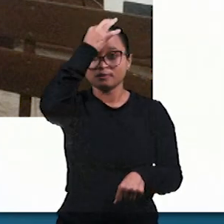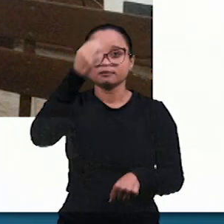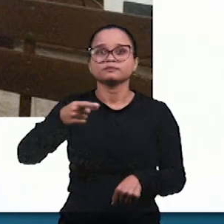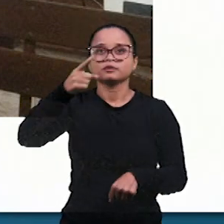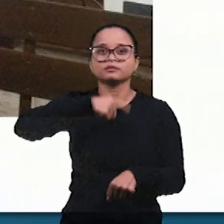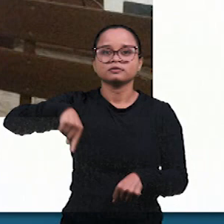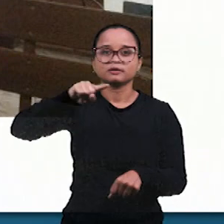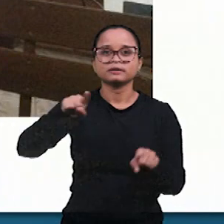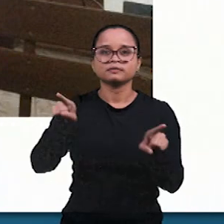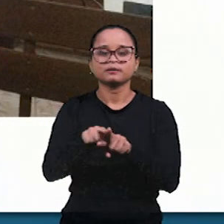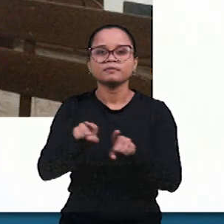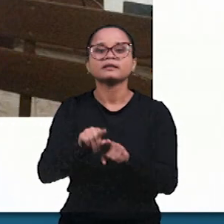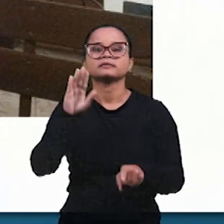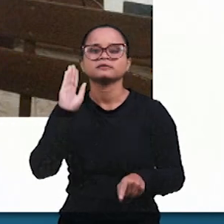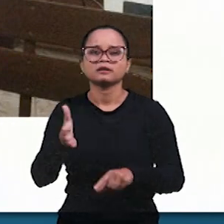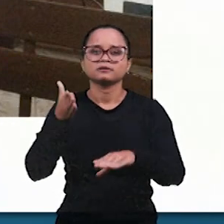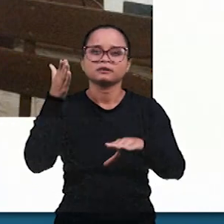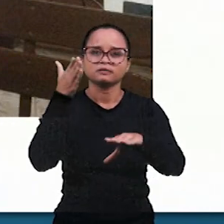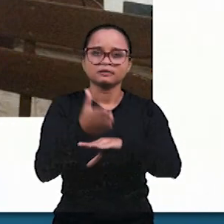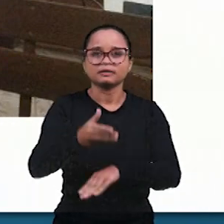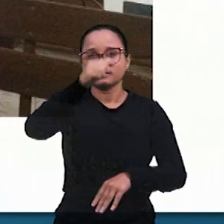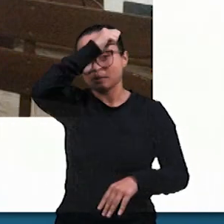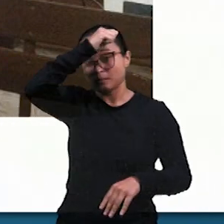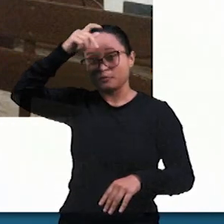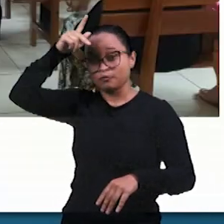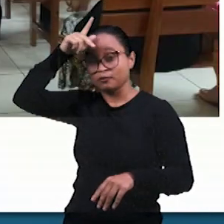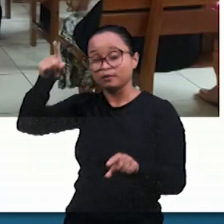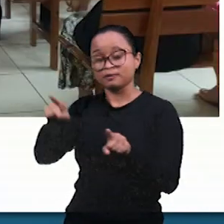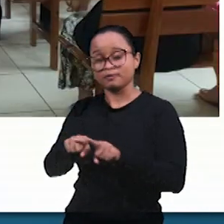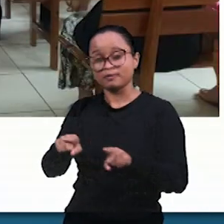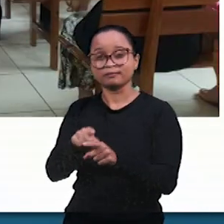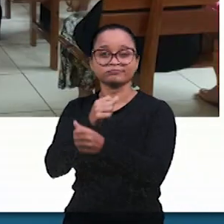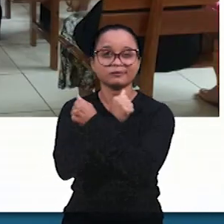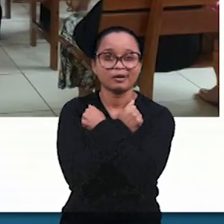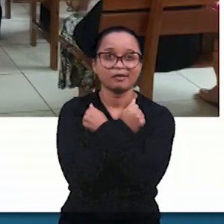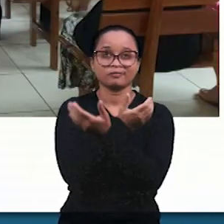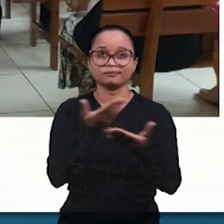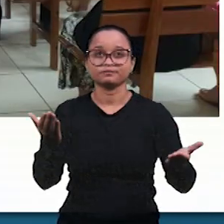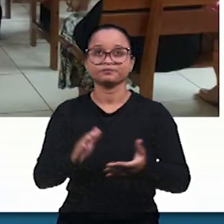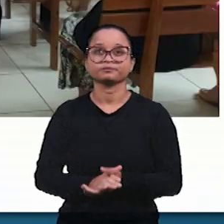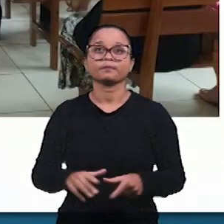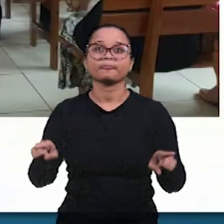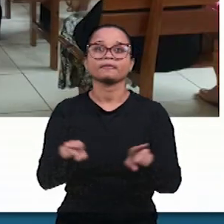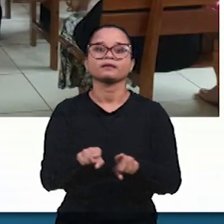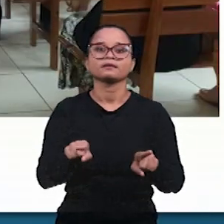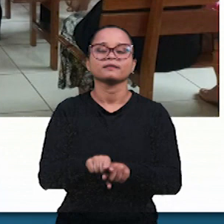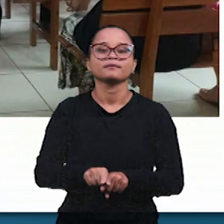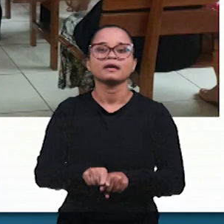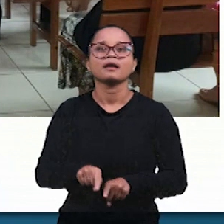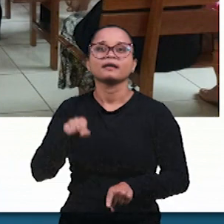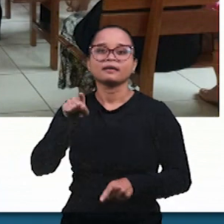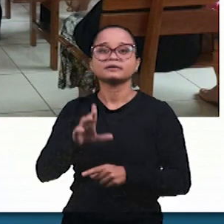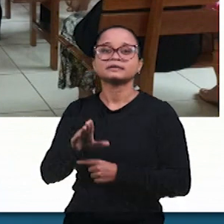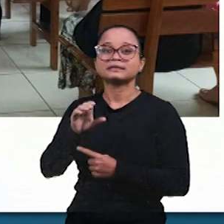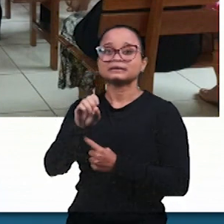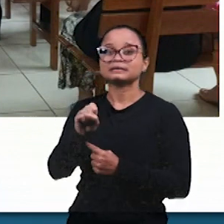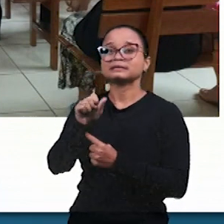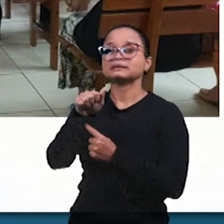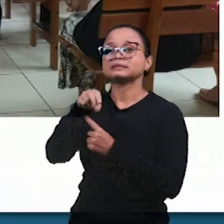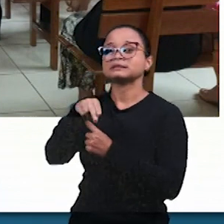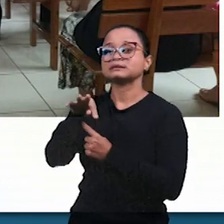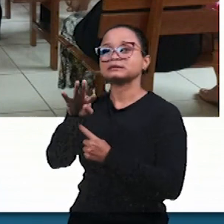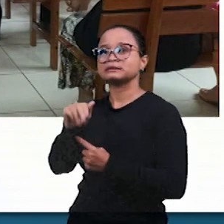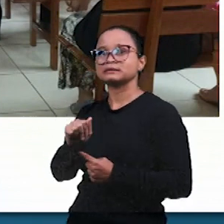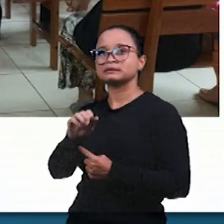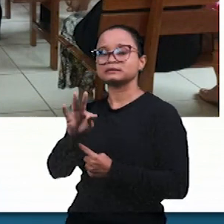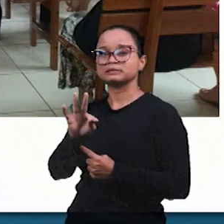Câmara Municipal. Um abraço aos irmãos em Brejetuba, Espírito Santo. Seguindo, Santa Teresa, igreja em Santa Teresa também, estado